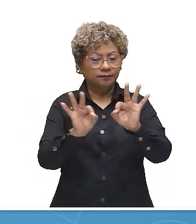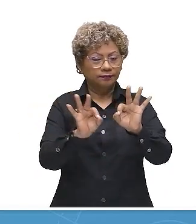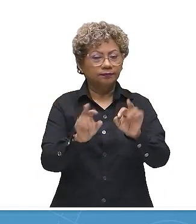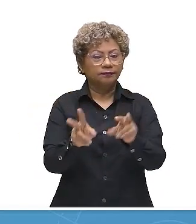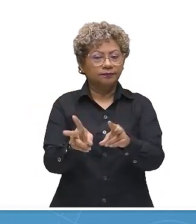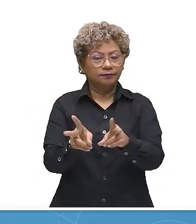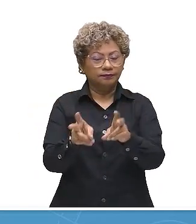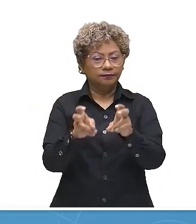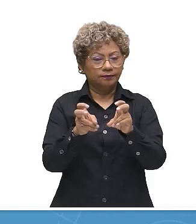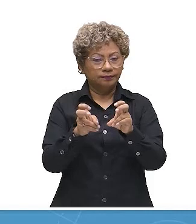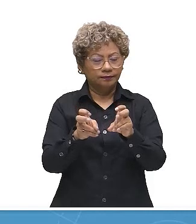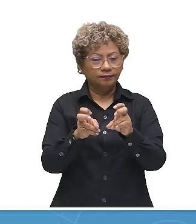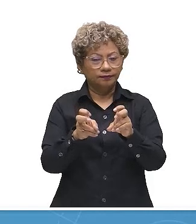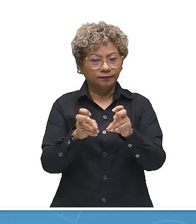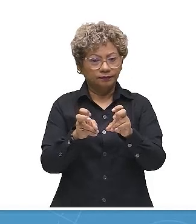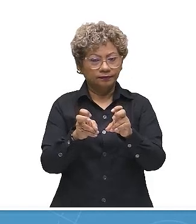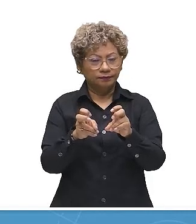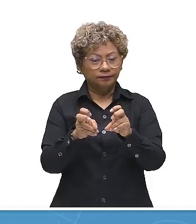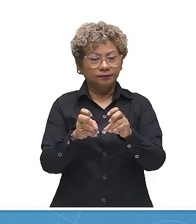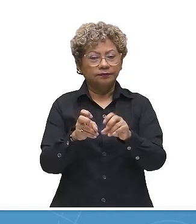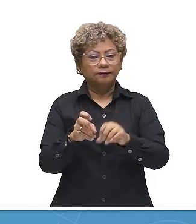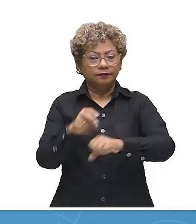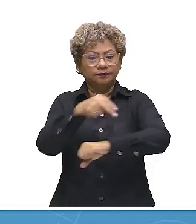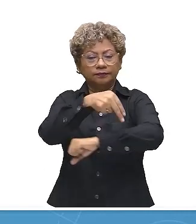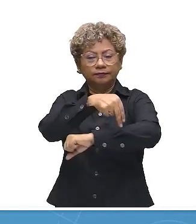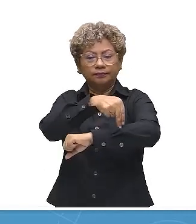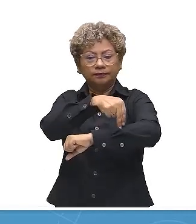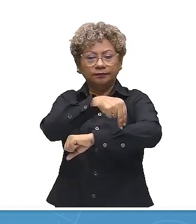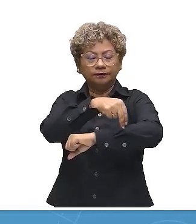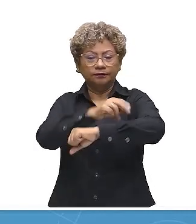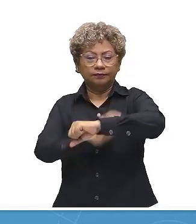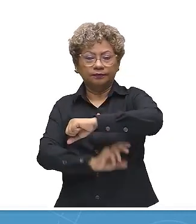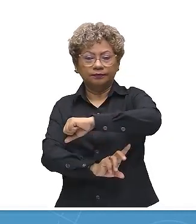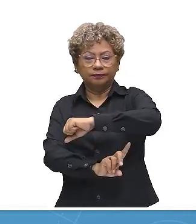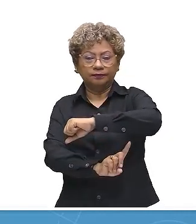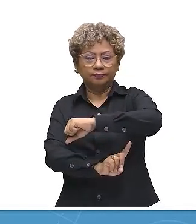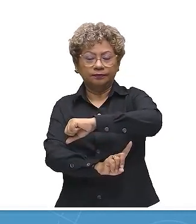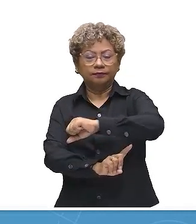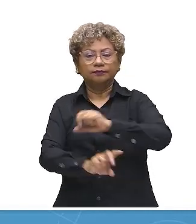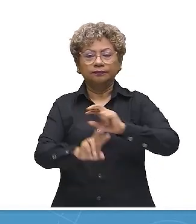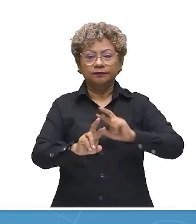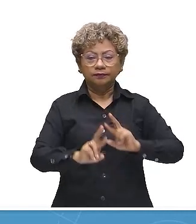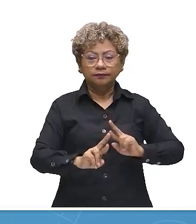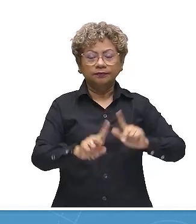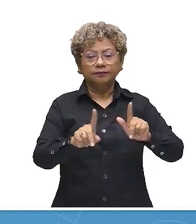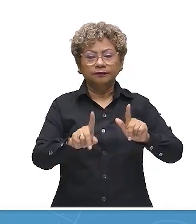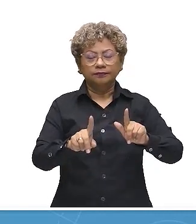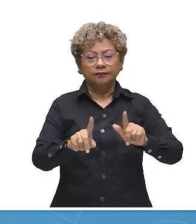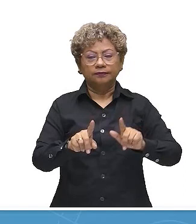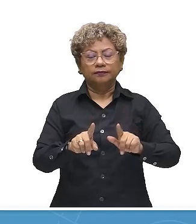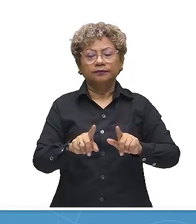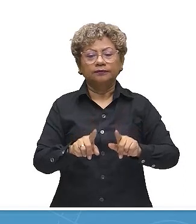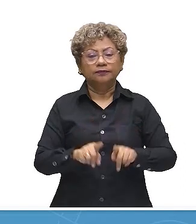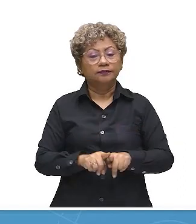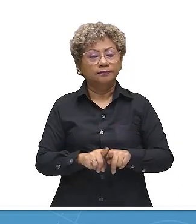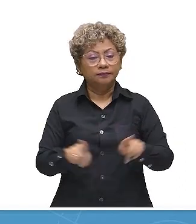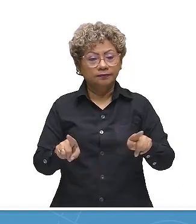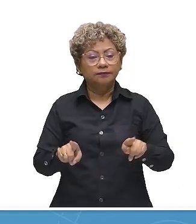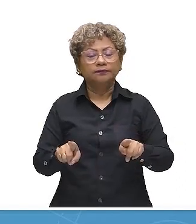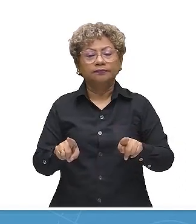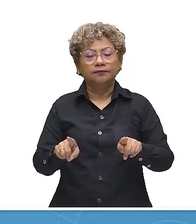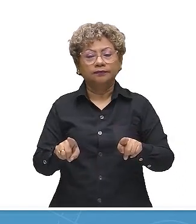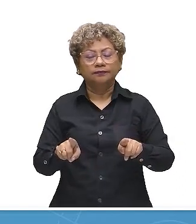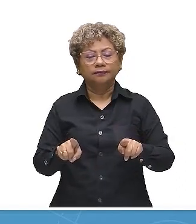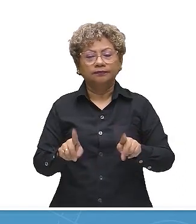escritas com denominadores e numeradores diferentes, mas elas representam a mesma quantidade. É como se a gente tivesse aqui,